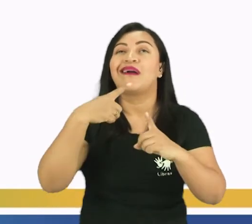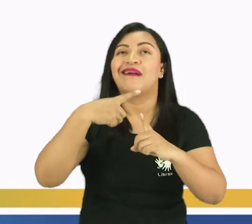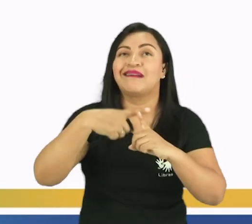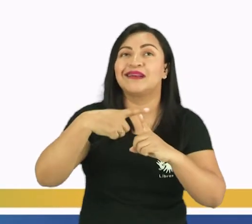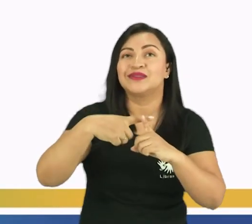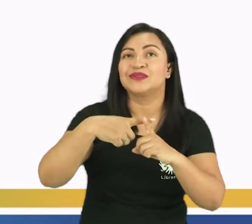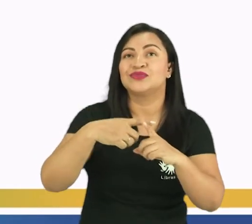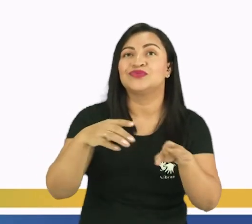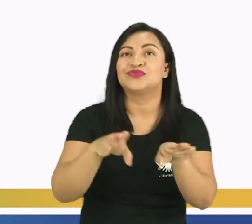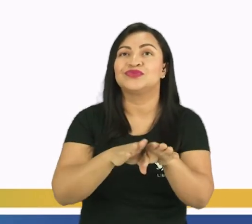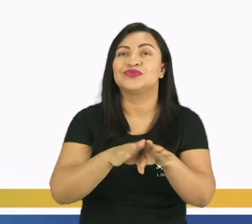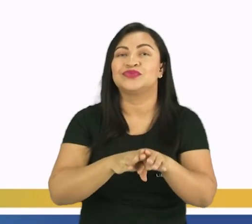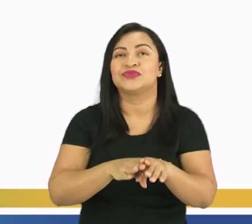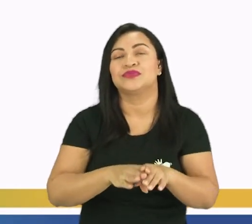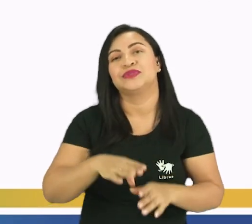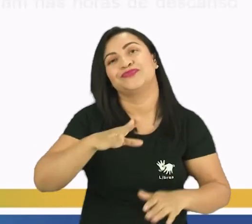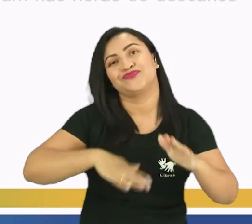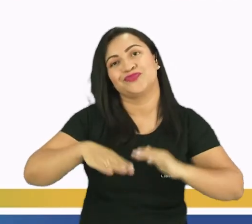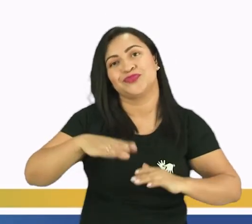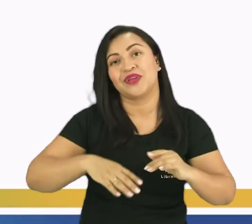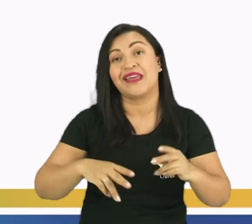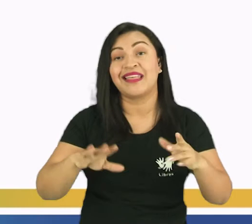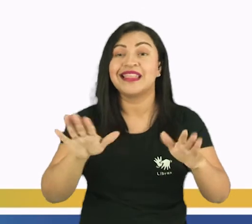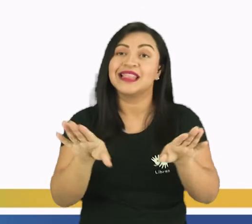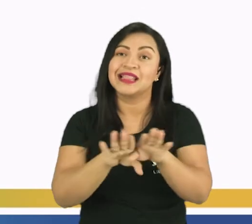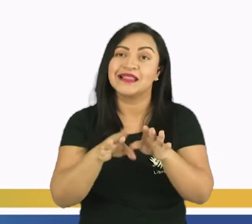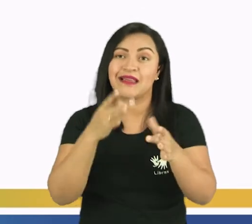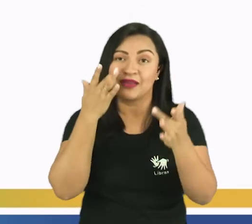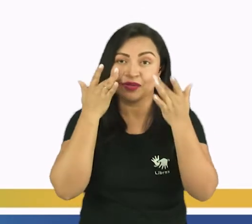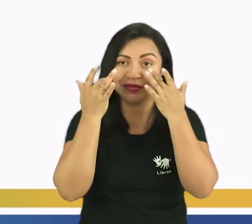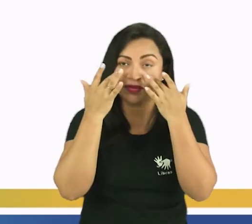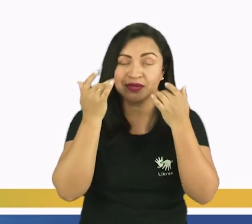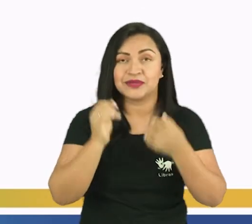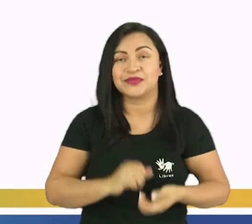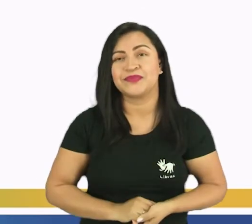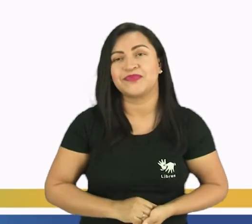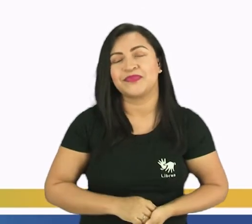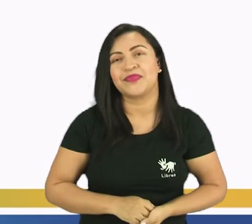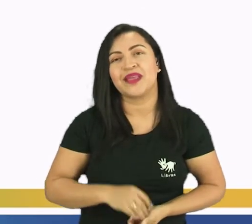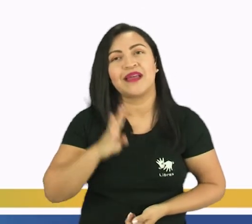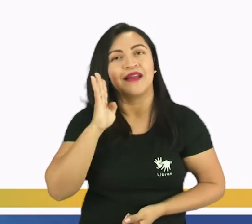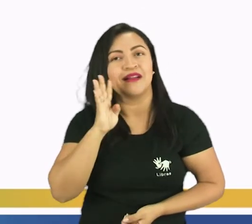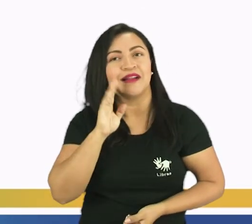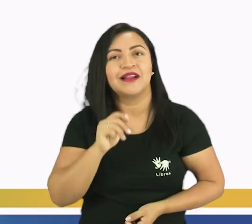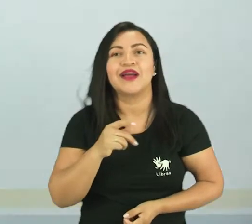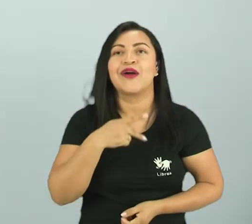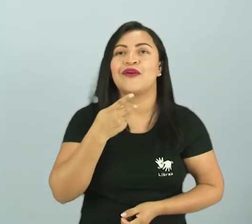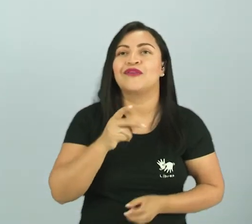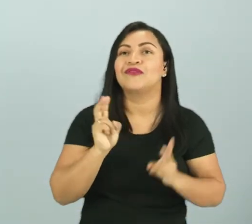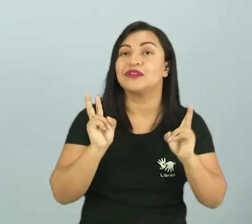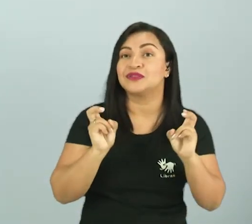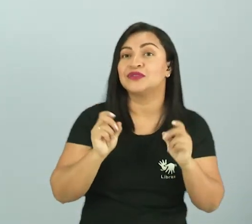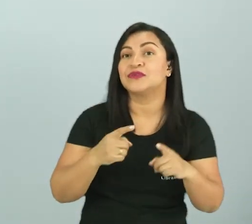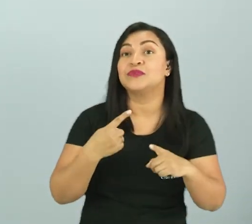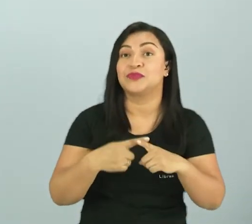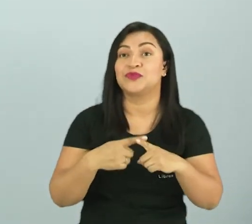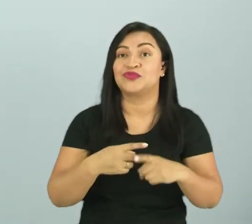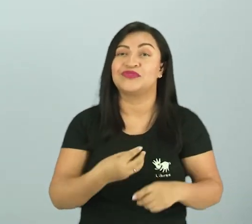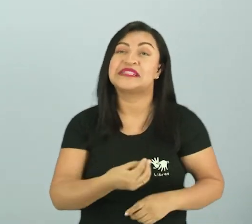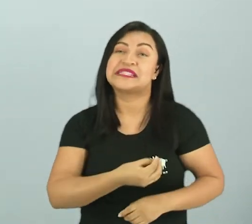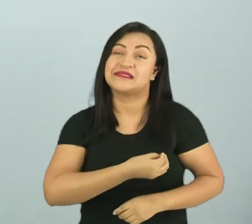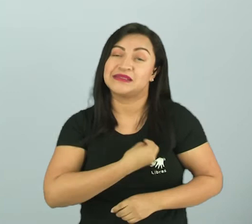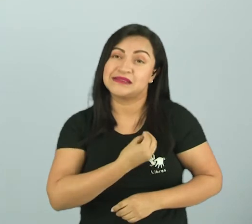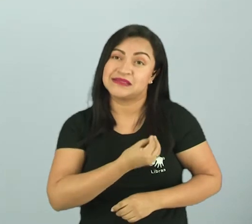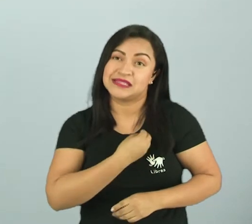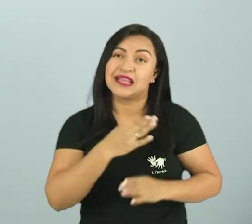música primitiva e o teatro. É bem interessante a gente falar sobre o maracatu porque a gente vê uma presença religiosa